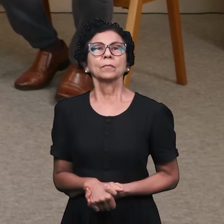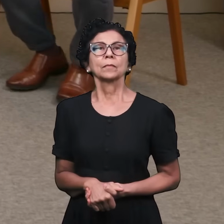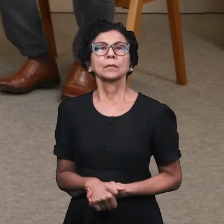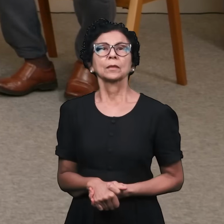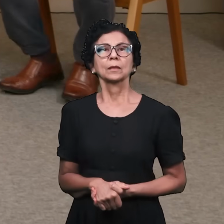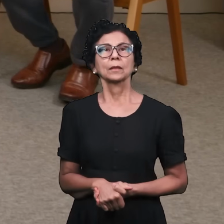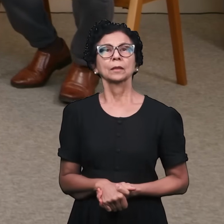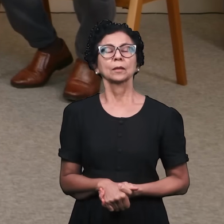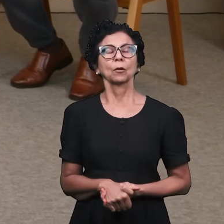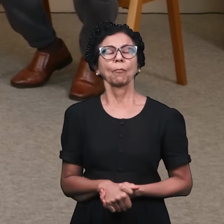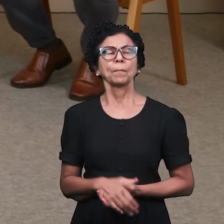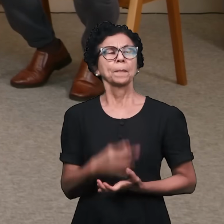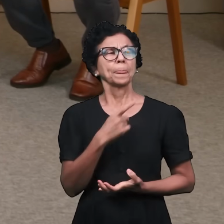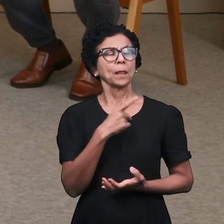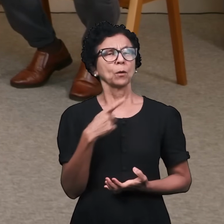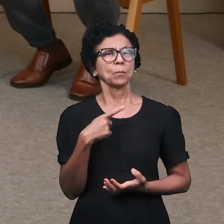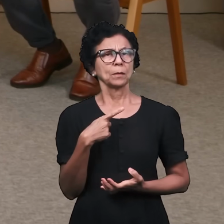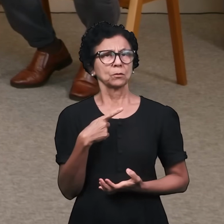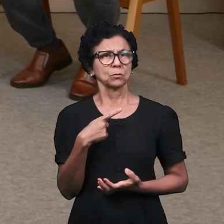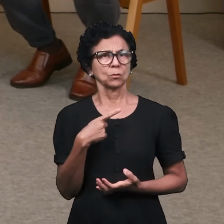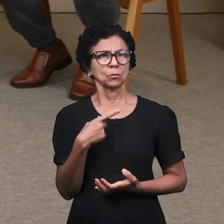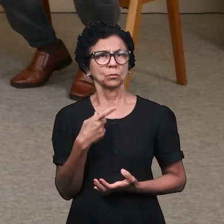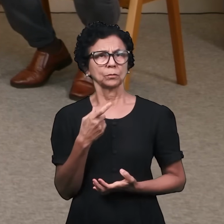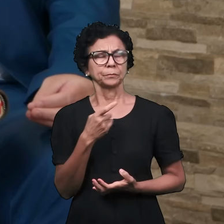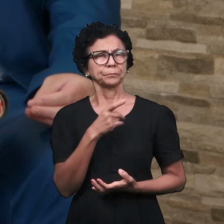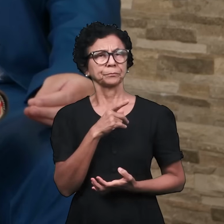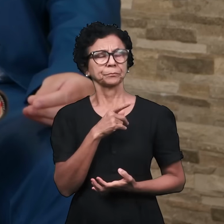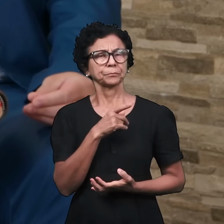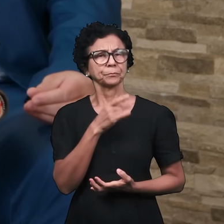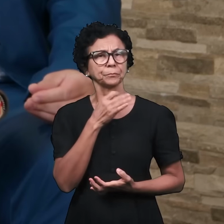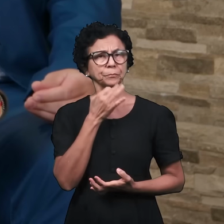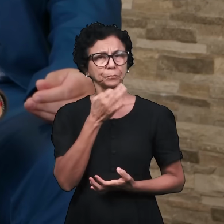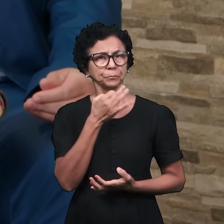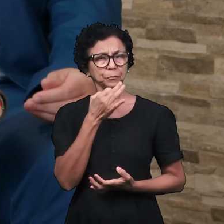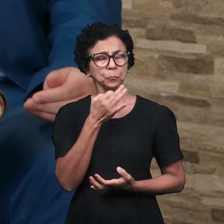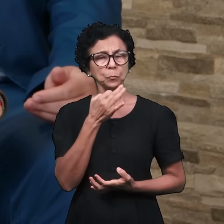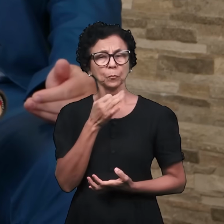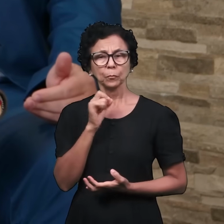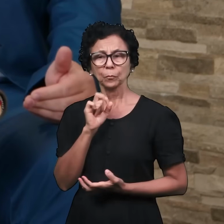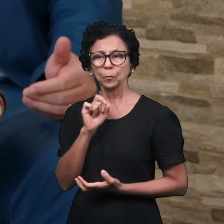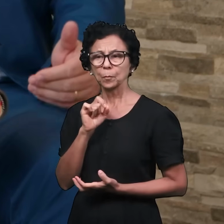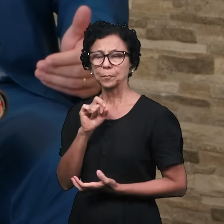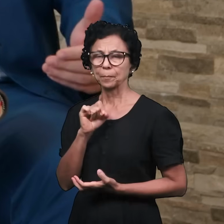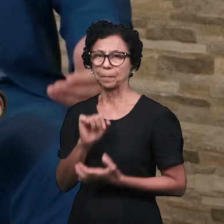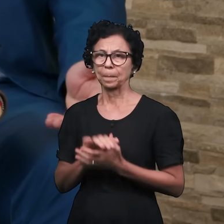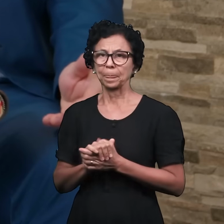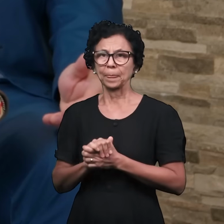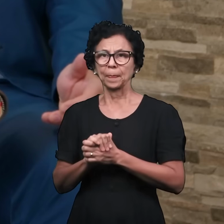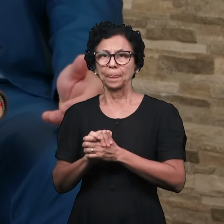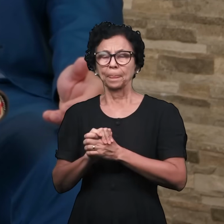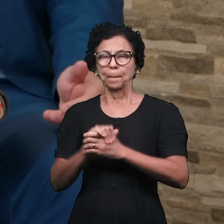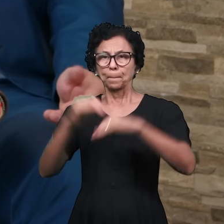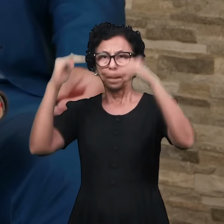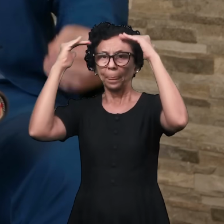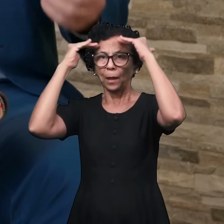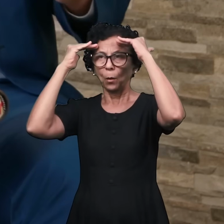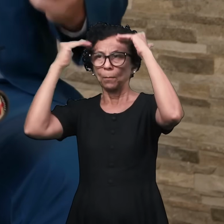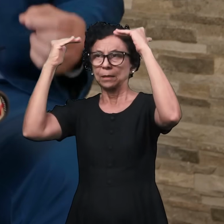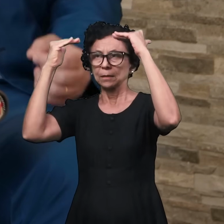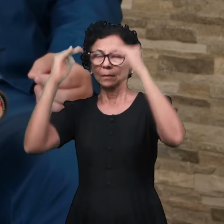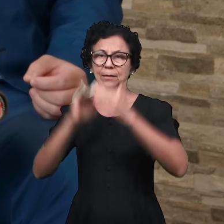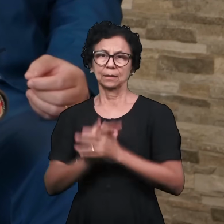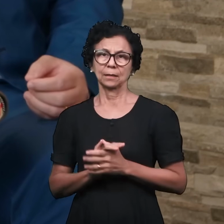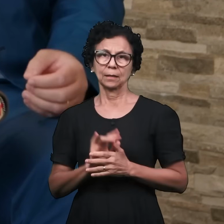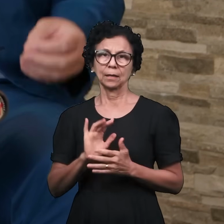Esse exemplo que o pastor Fernando citou, ele é importante porque a obediência, ela está na ação, não só